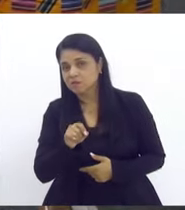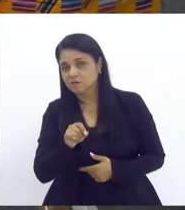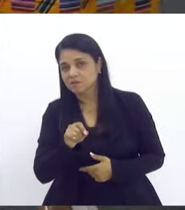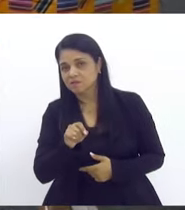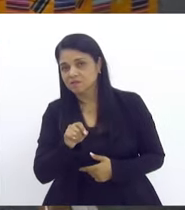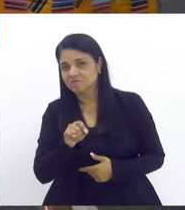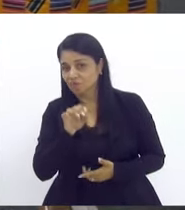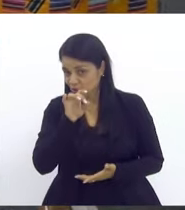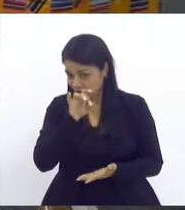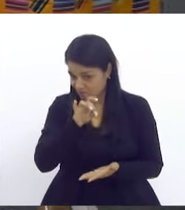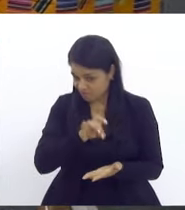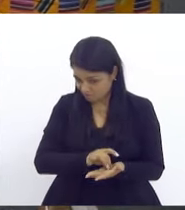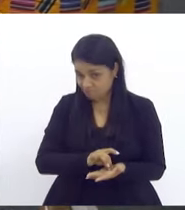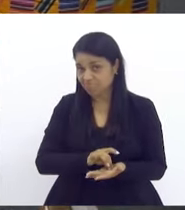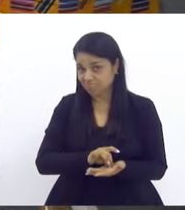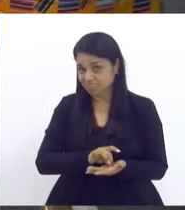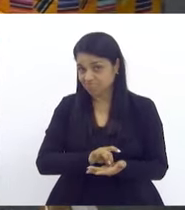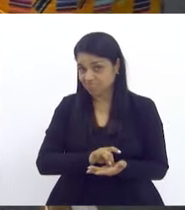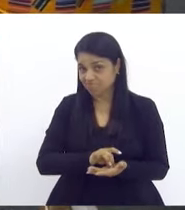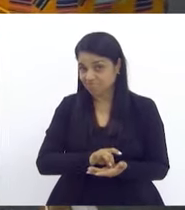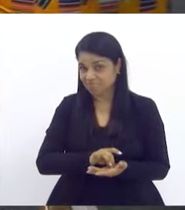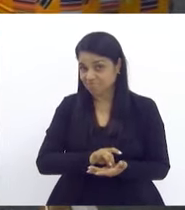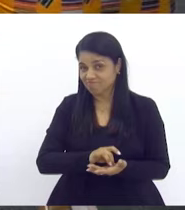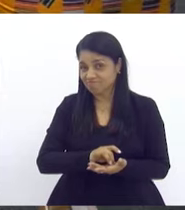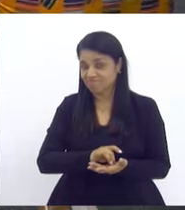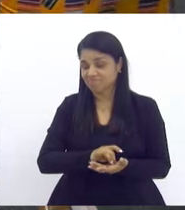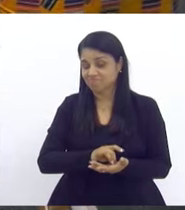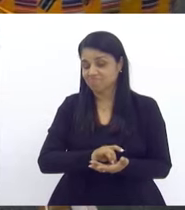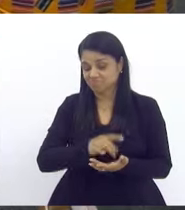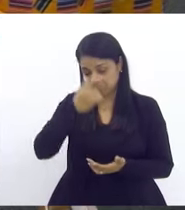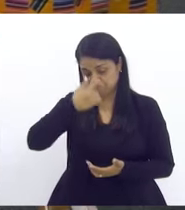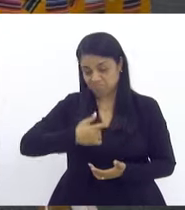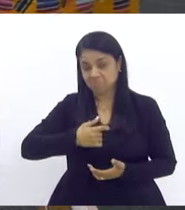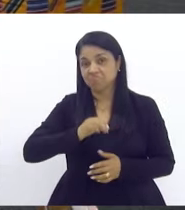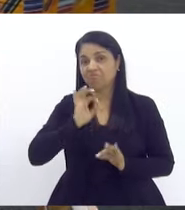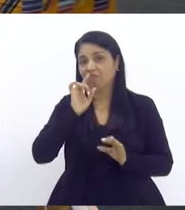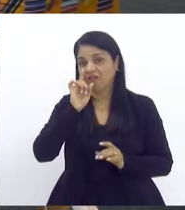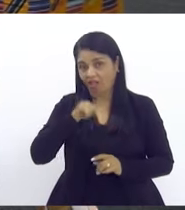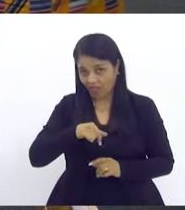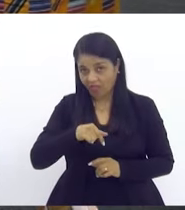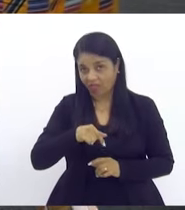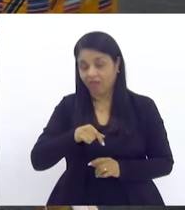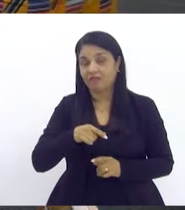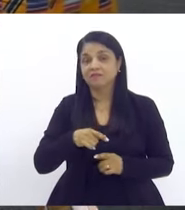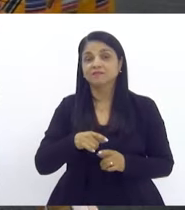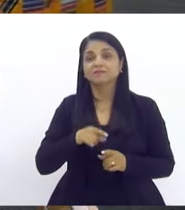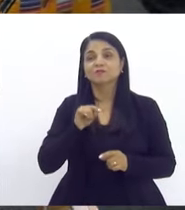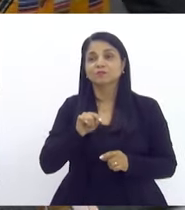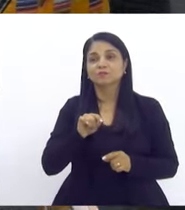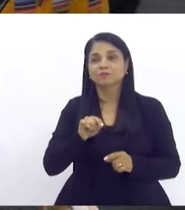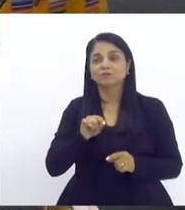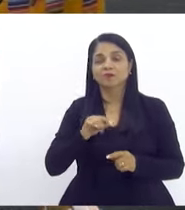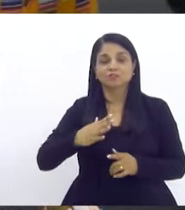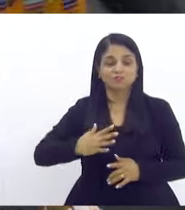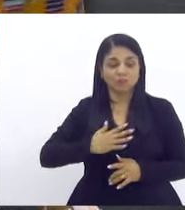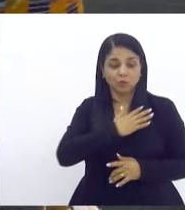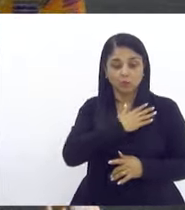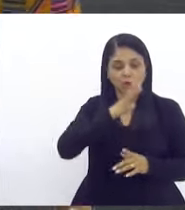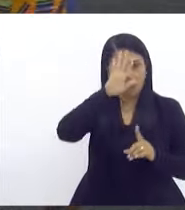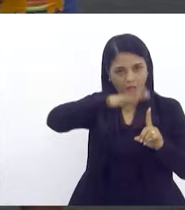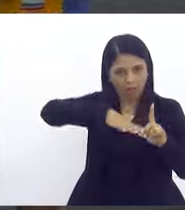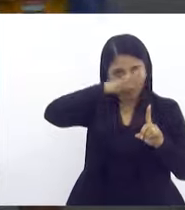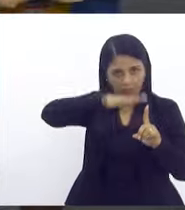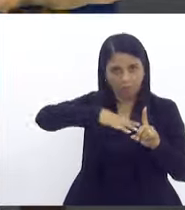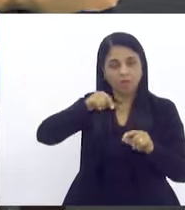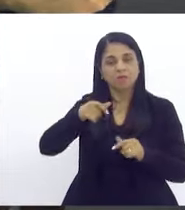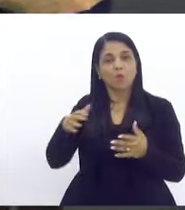Acusam do que verdadeiramente são. Quem faz aqui toda o enaltecer as ditaduras comunistas são